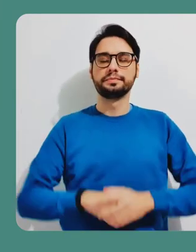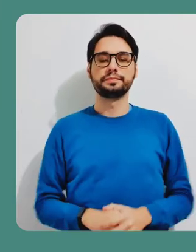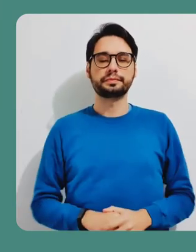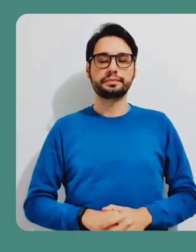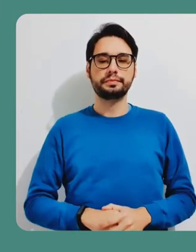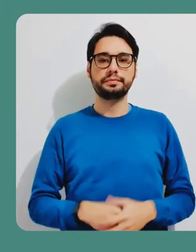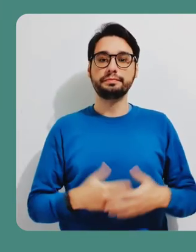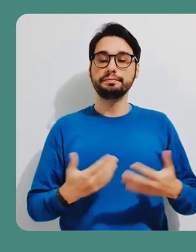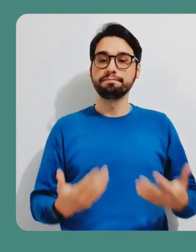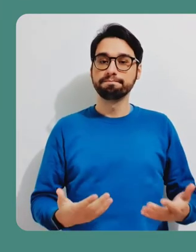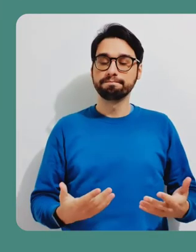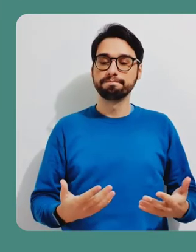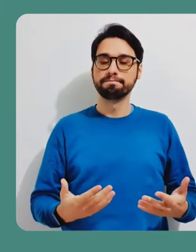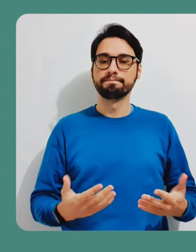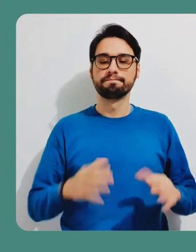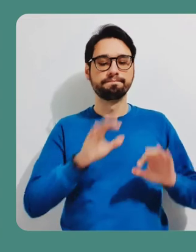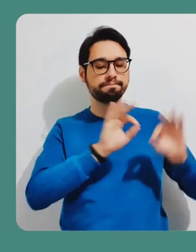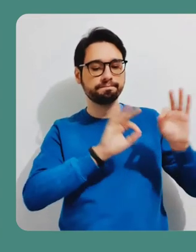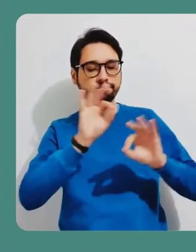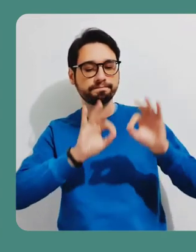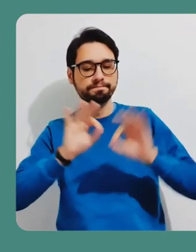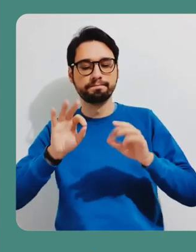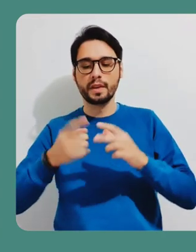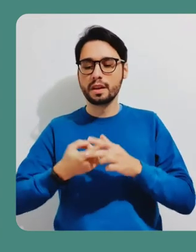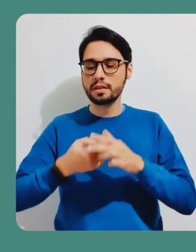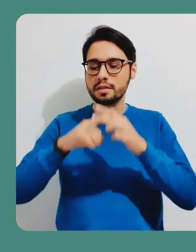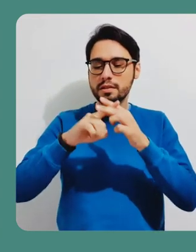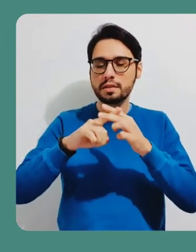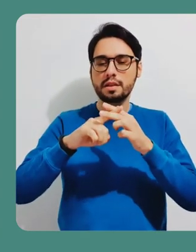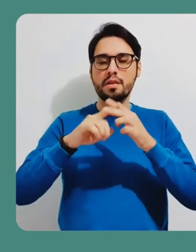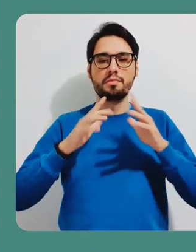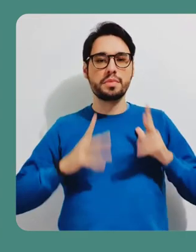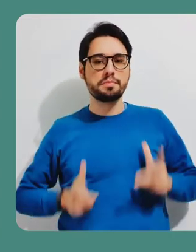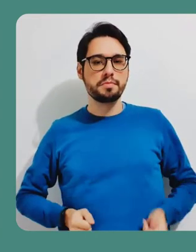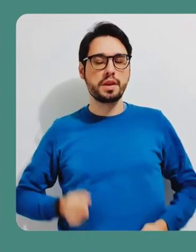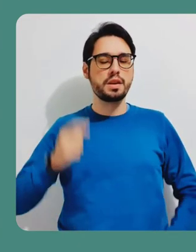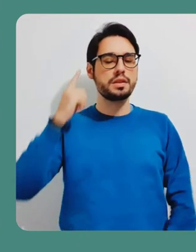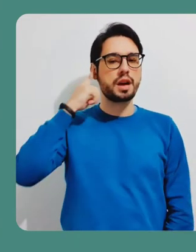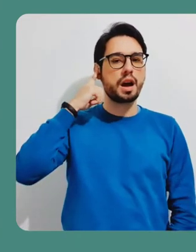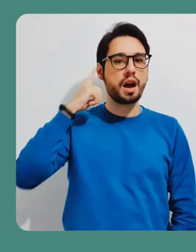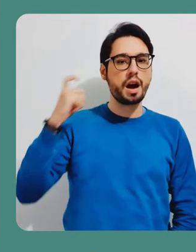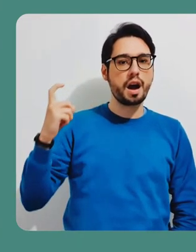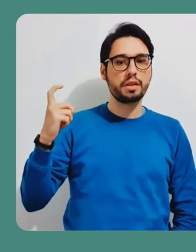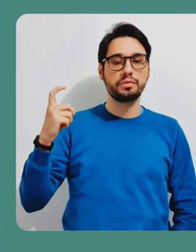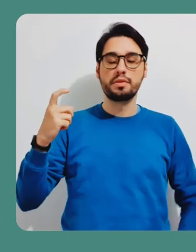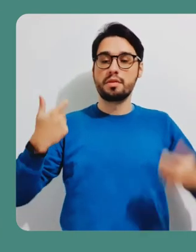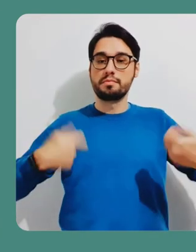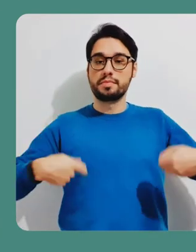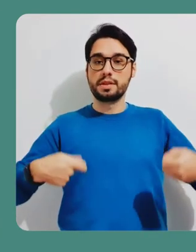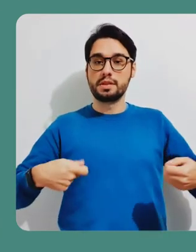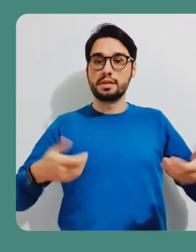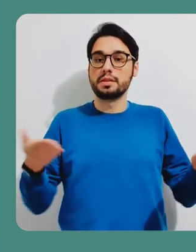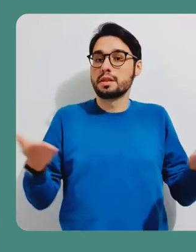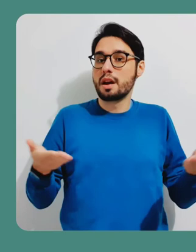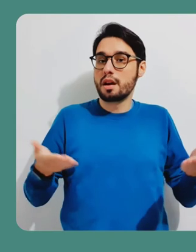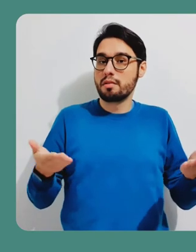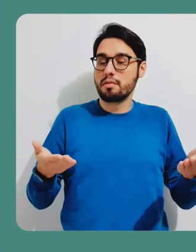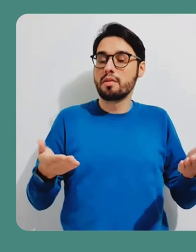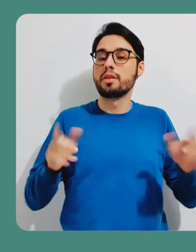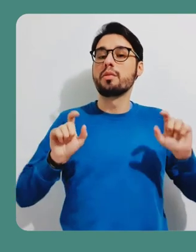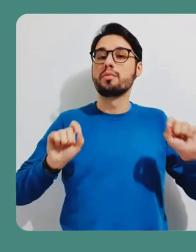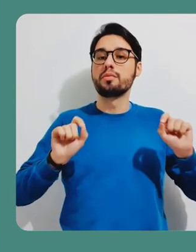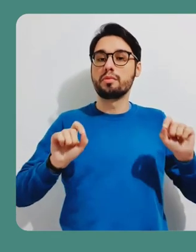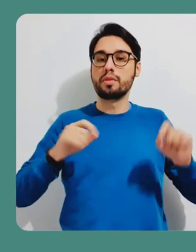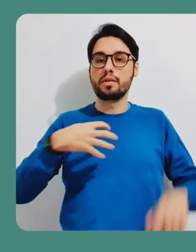software audacity é é finalizado então esse processo de edição e tratamento do